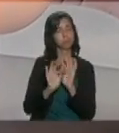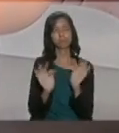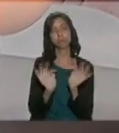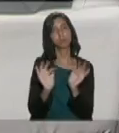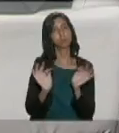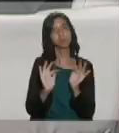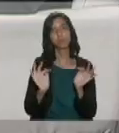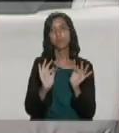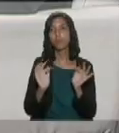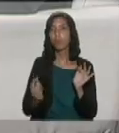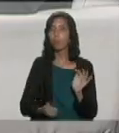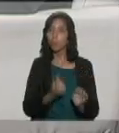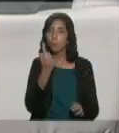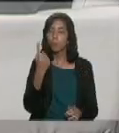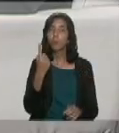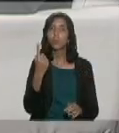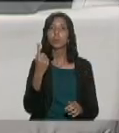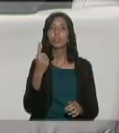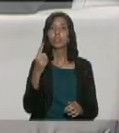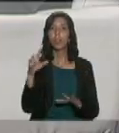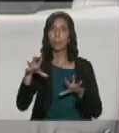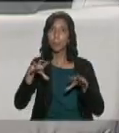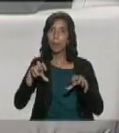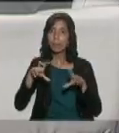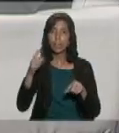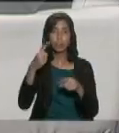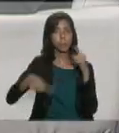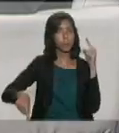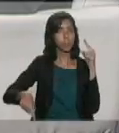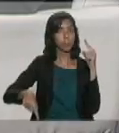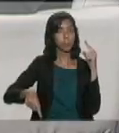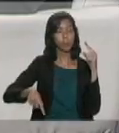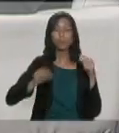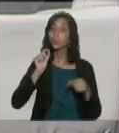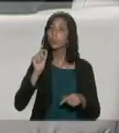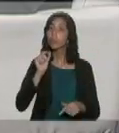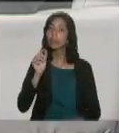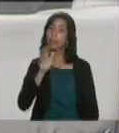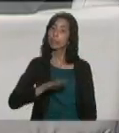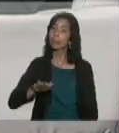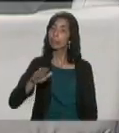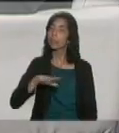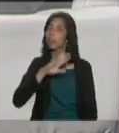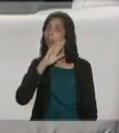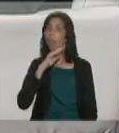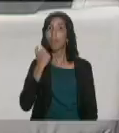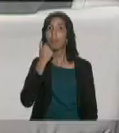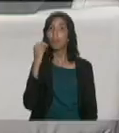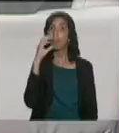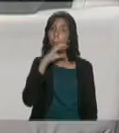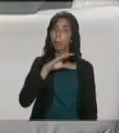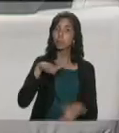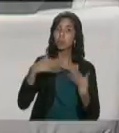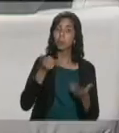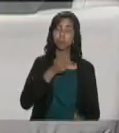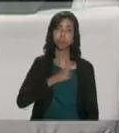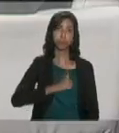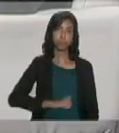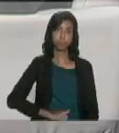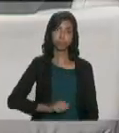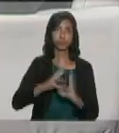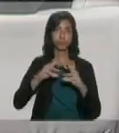muito simples. A única situação onde a Chantala é contraindicada é quando a criança tem febre ou diarreia, porque você